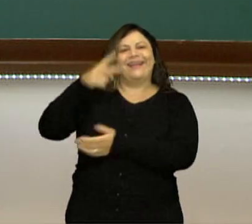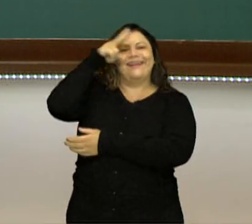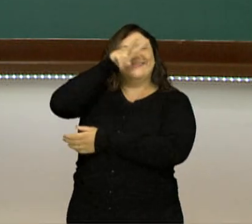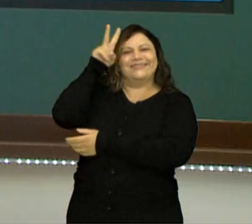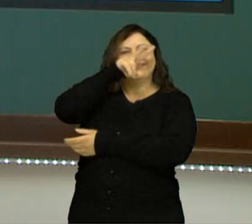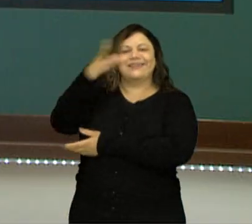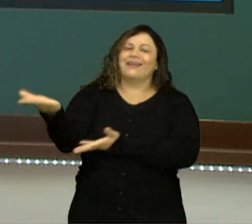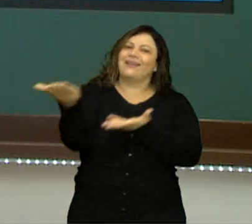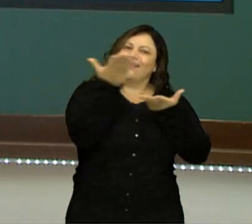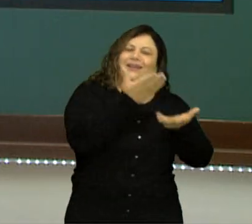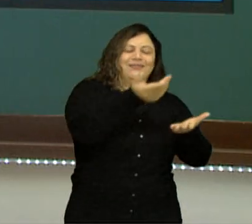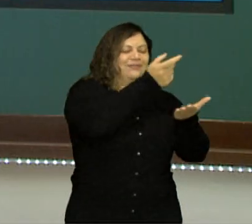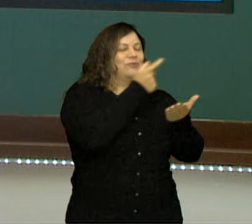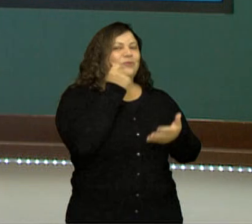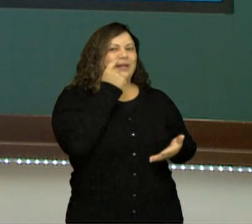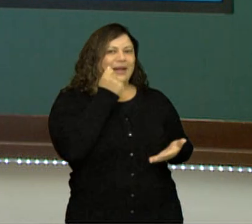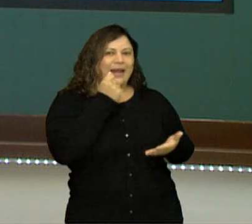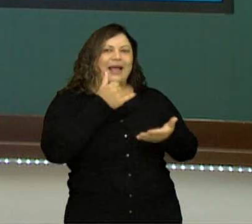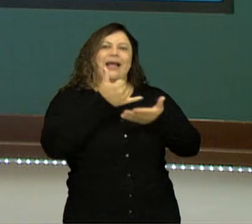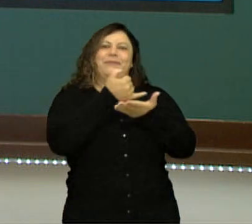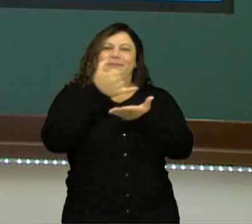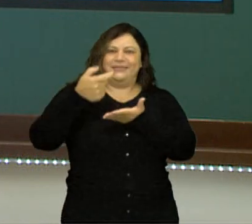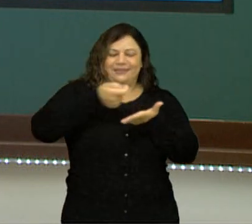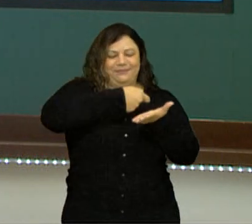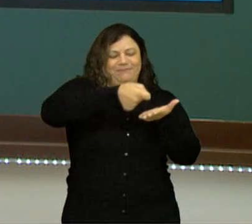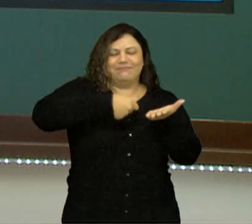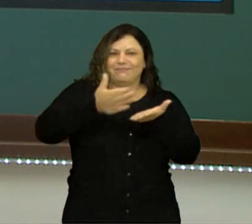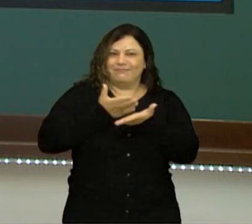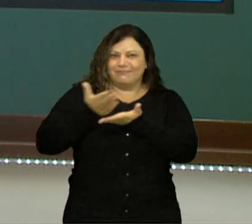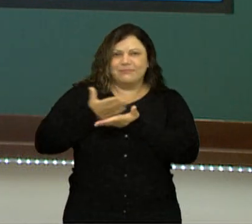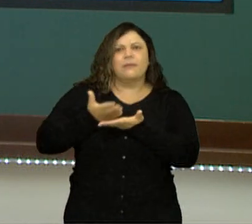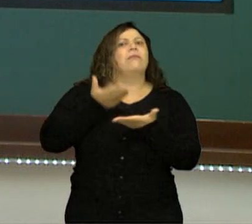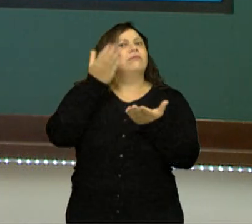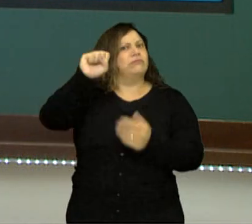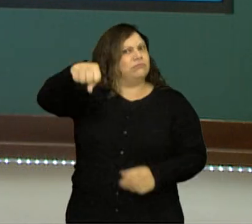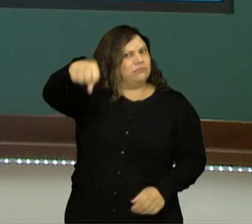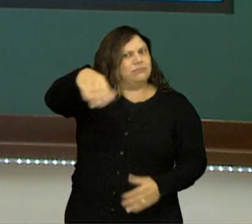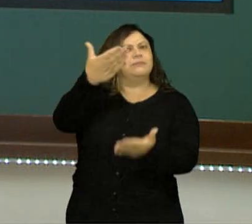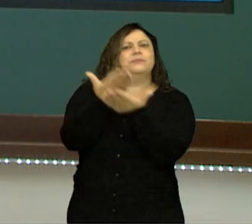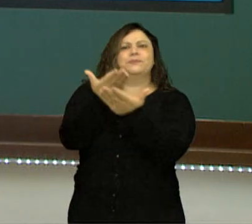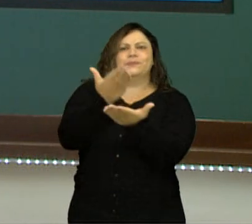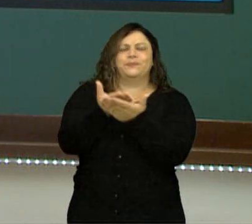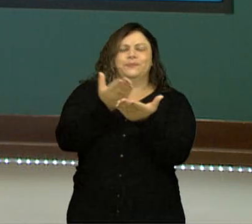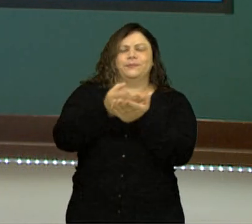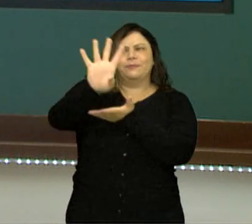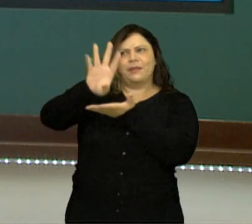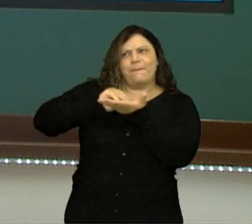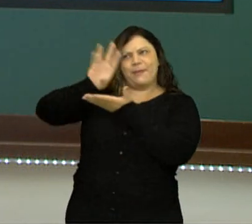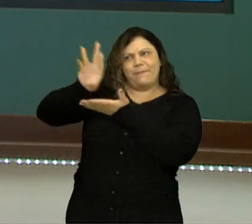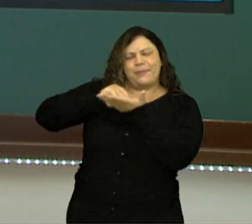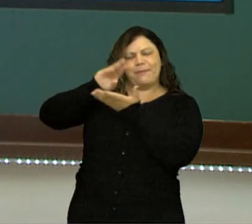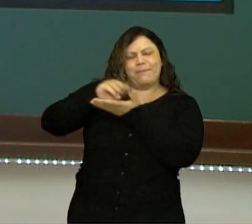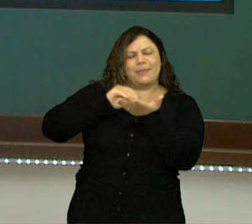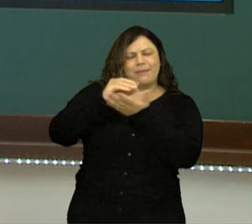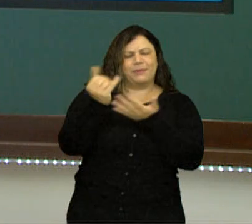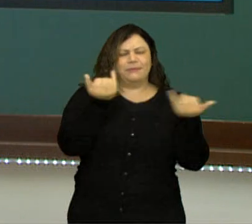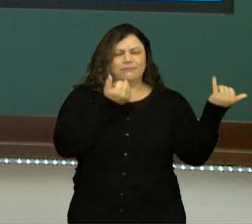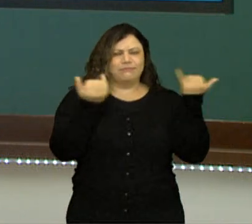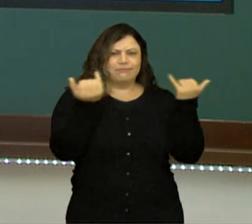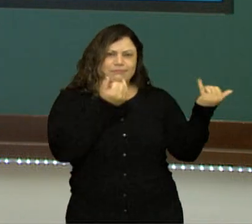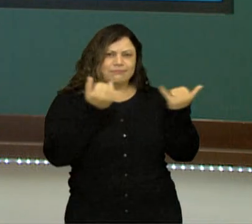Traga junto lápis, caderno, caneta. Sim, estamos numa aula. Faça as anotações pertinentes para